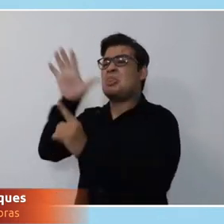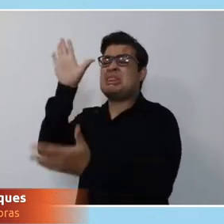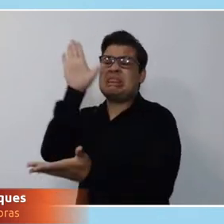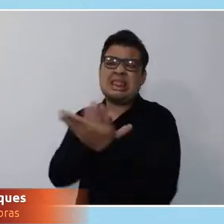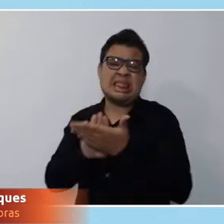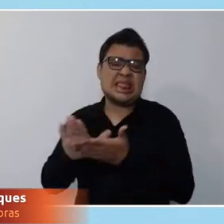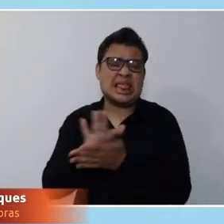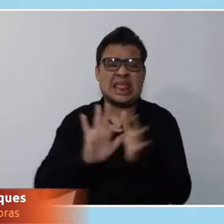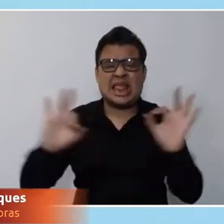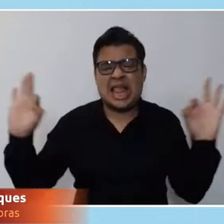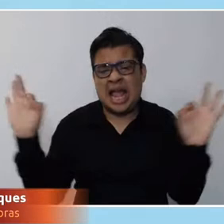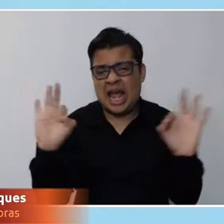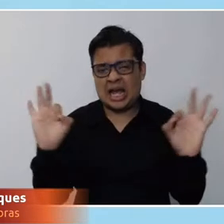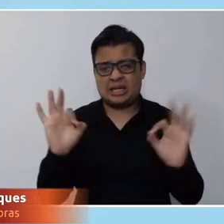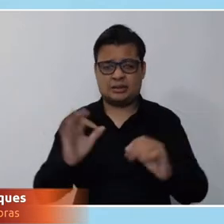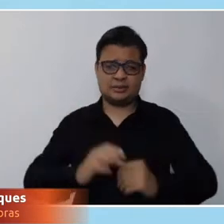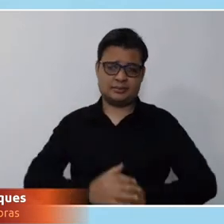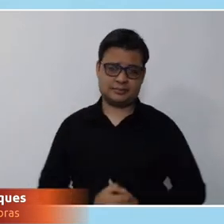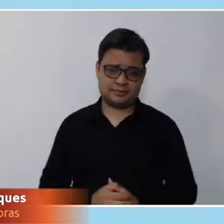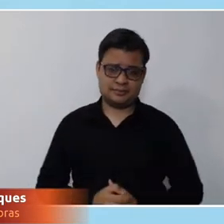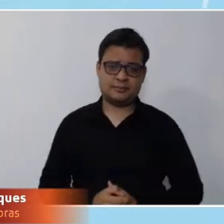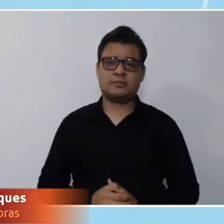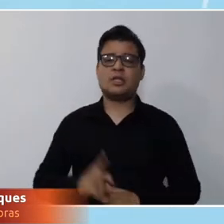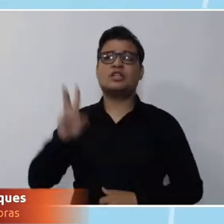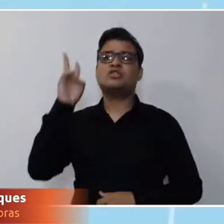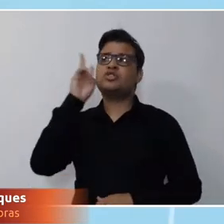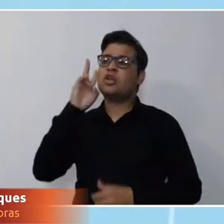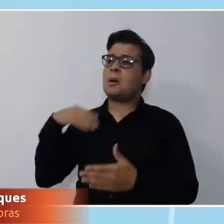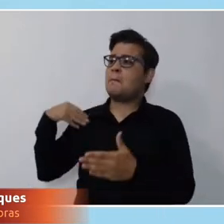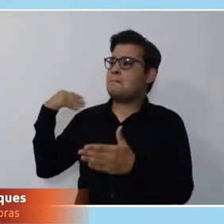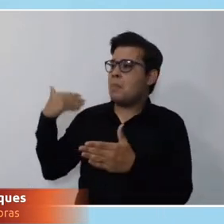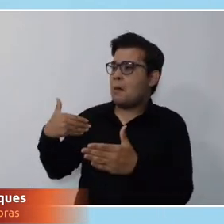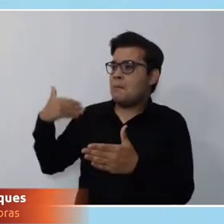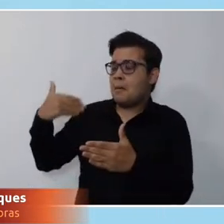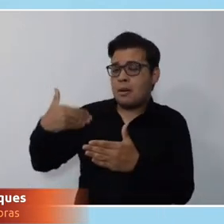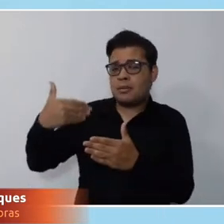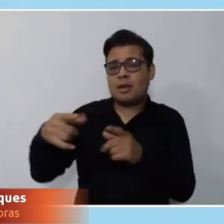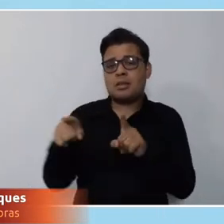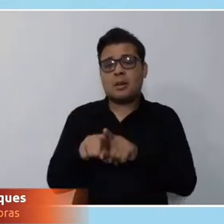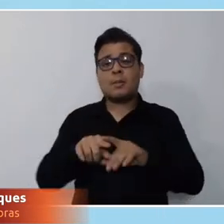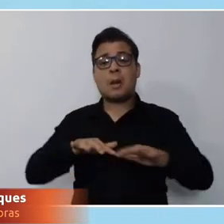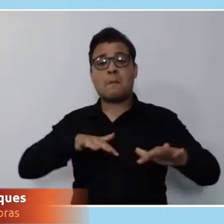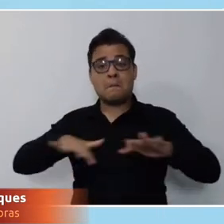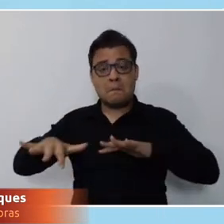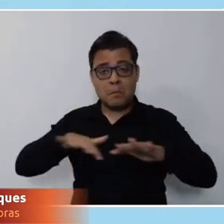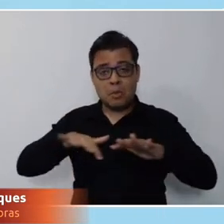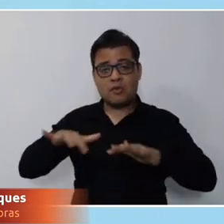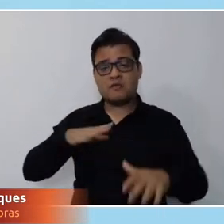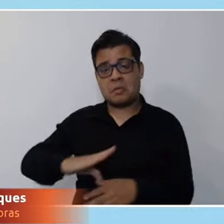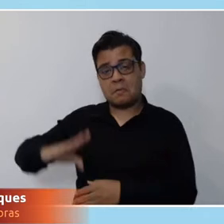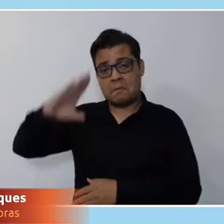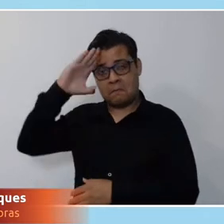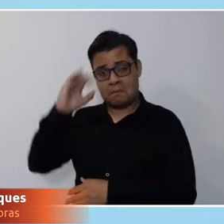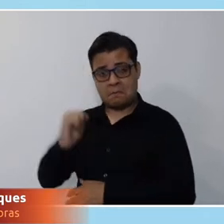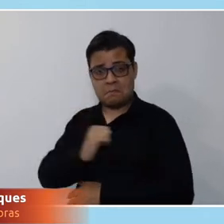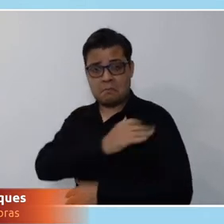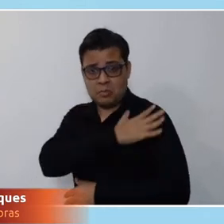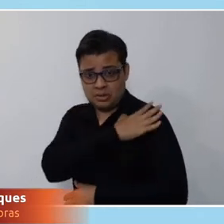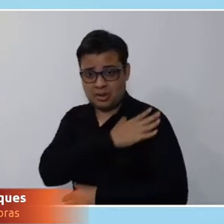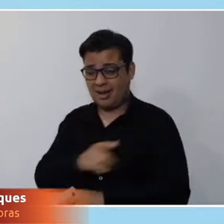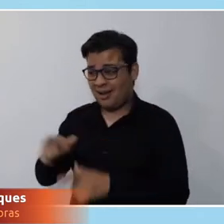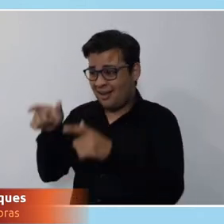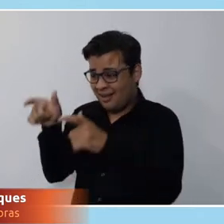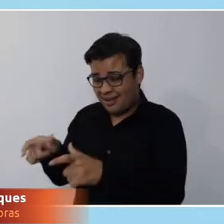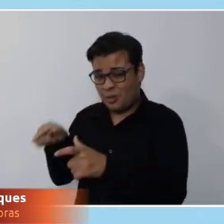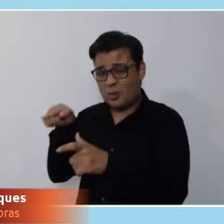nada. O curso da história, o curso dos movimentos militares que estão acontecendo ali na fronteira com a Ucrânia não tem nada